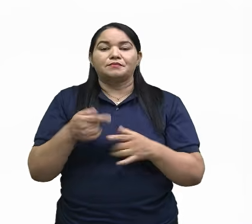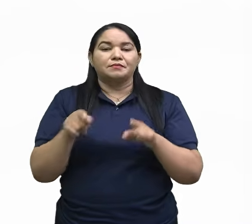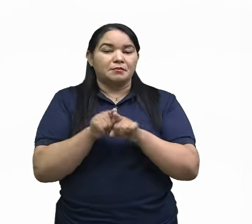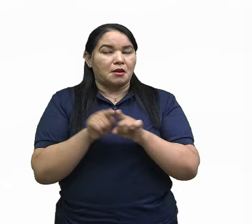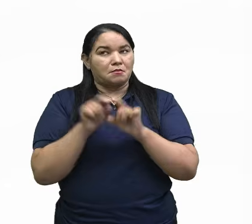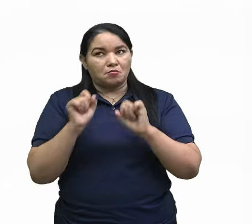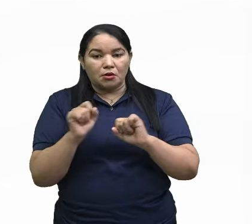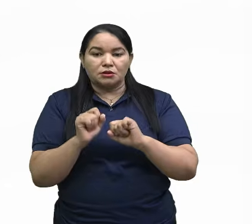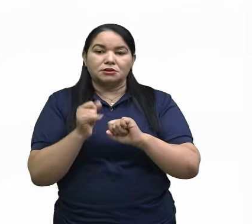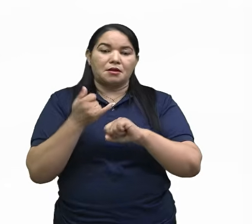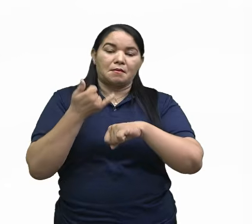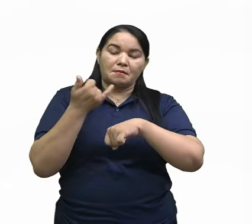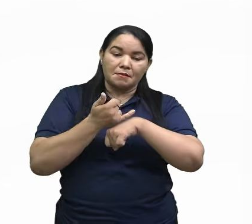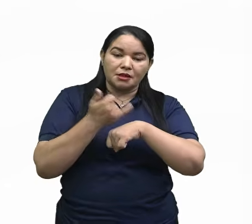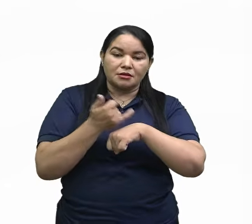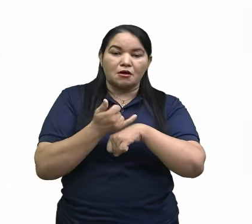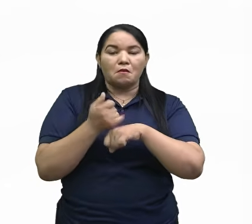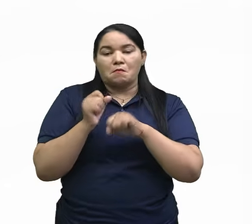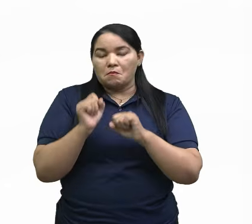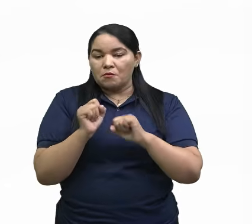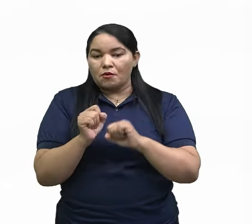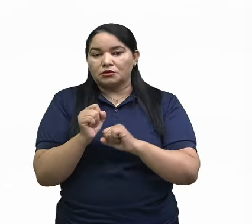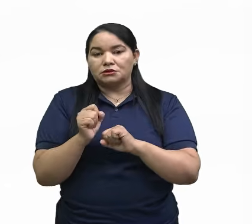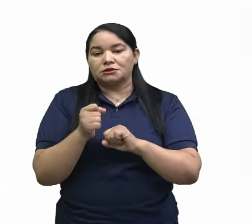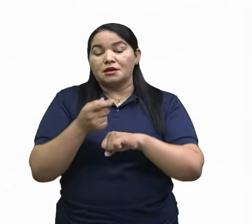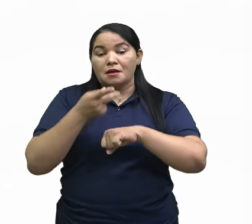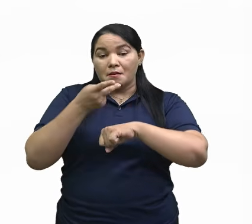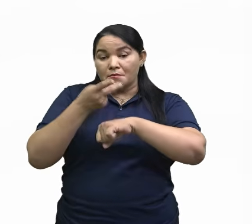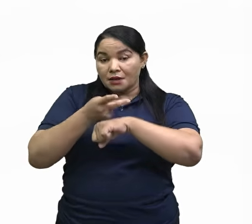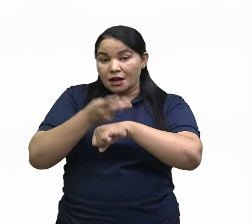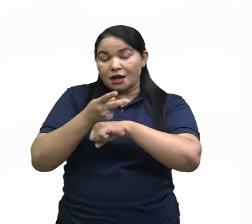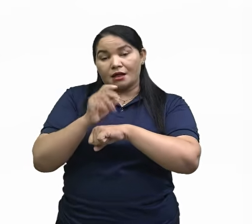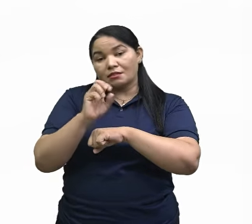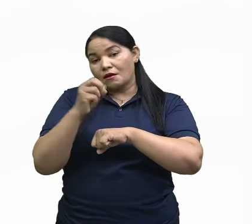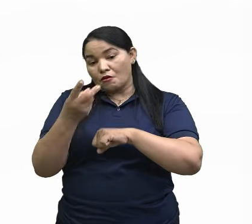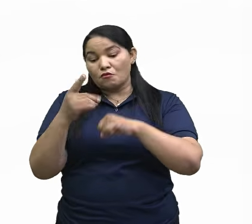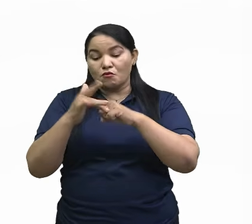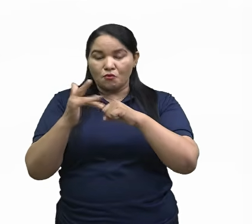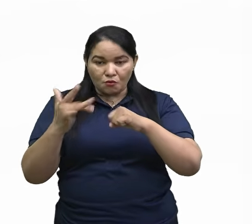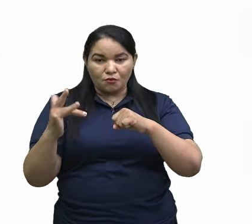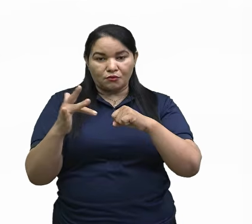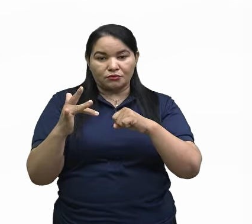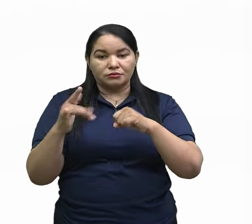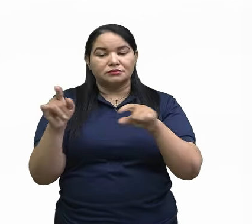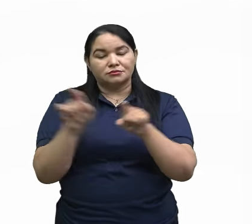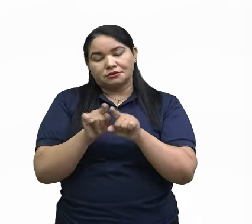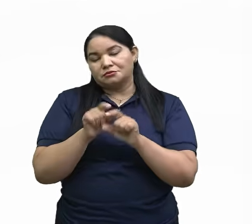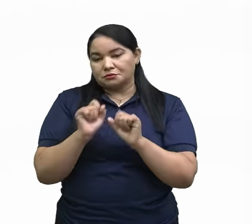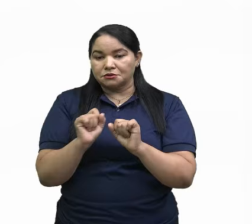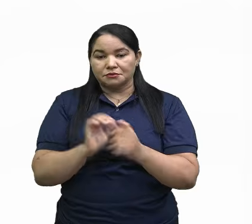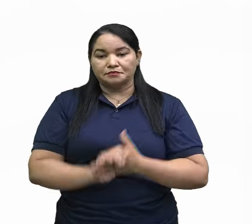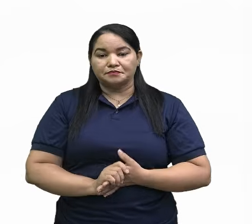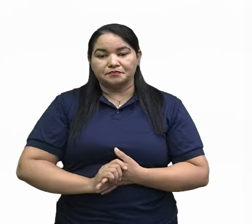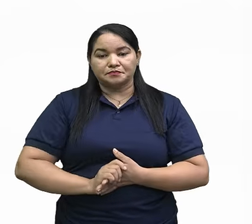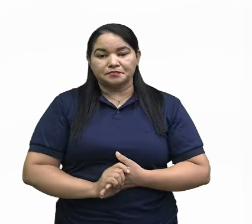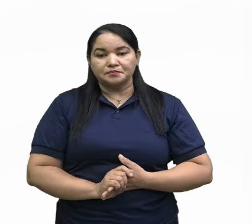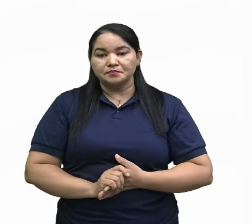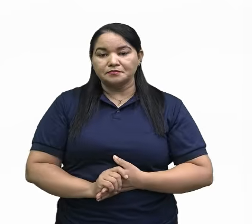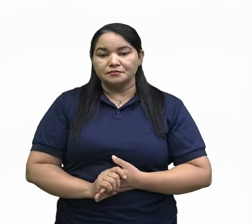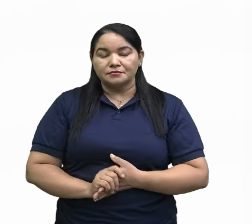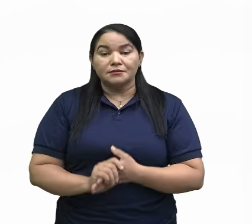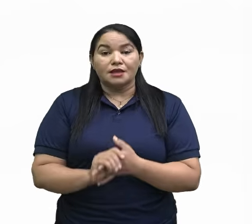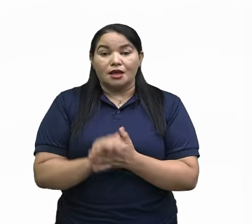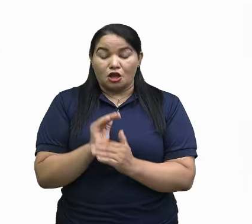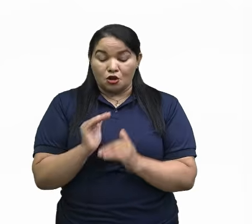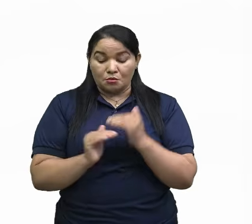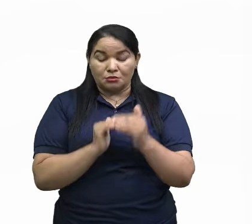o metal, como eu já falei, né? Pode ser, por exemplo, a prata, o ouro, ou até um metal menos nobre. Então, esse processo, ele